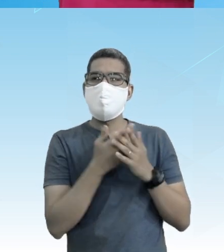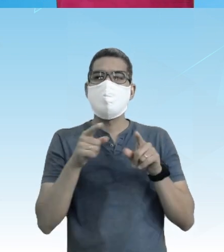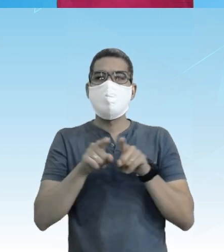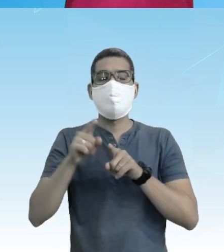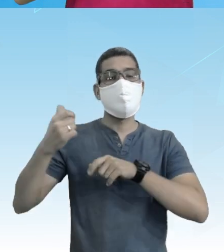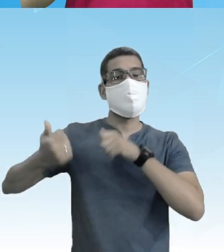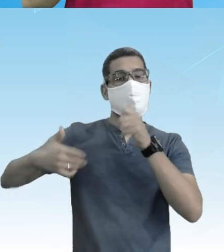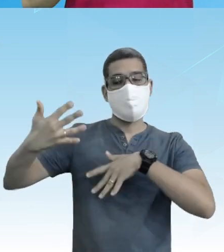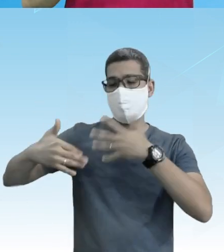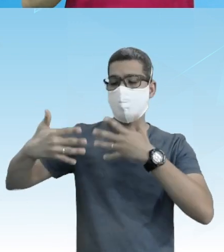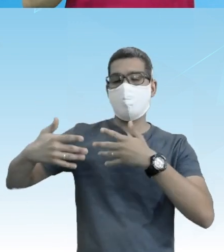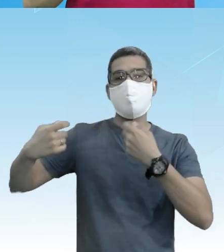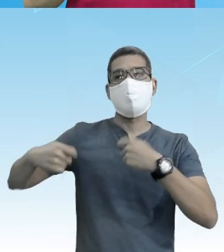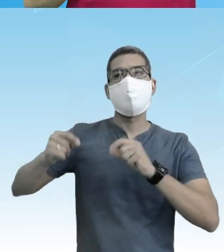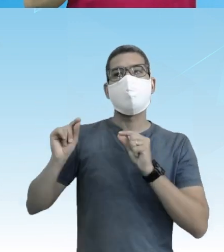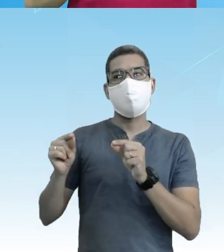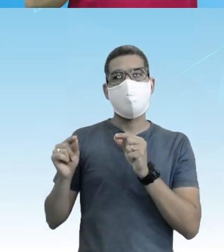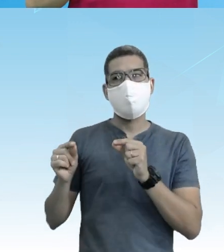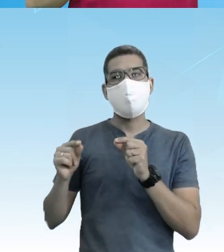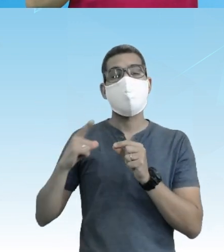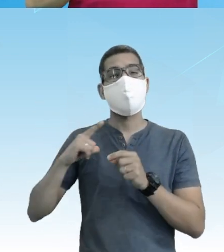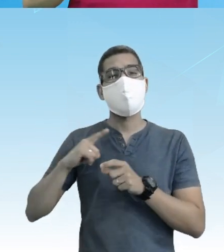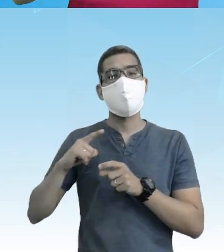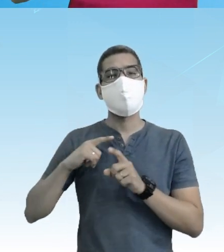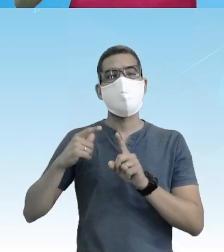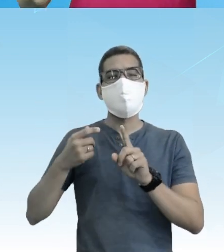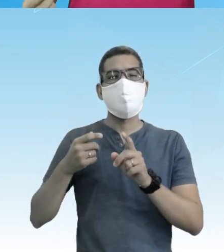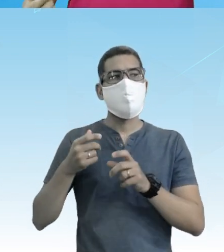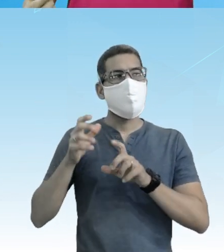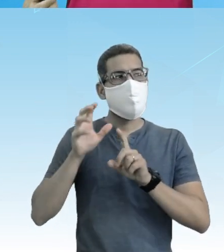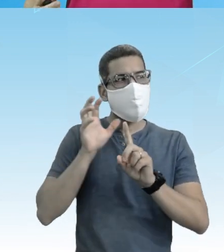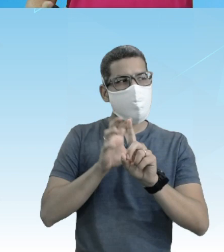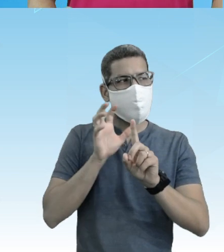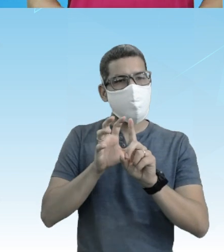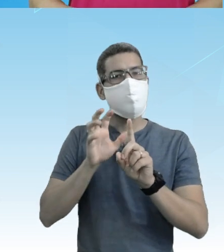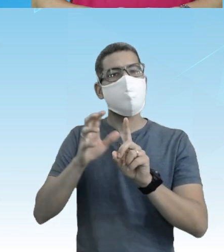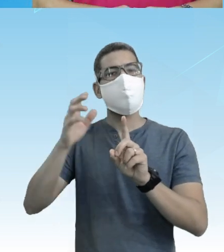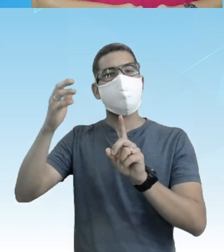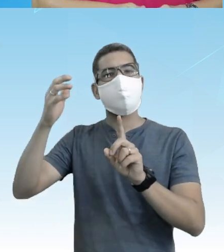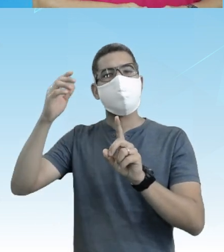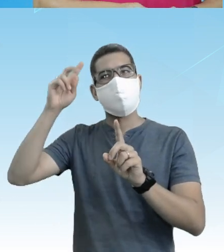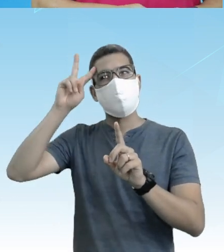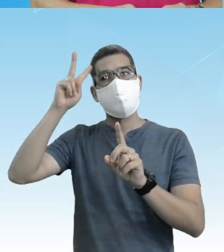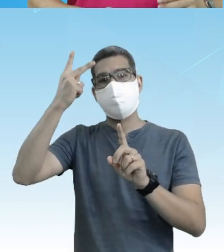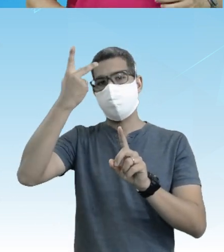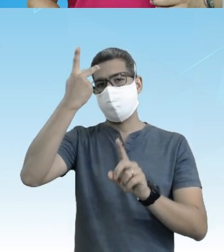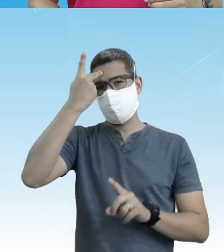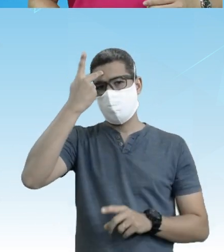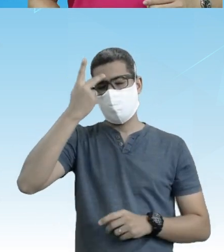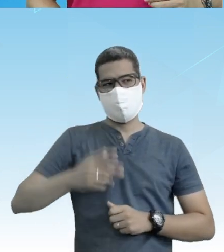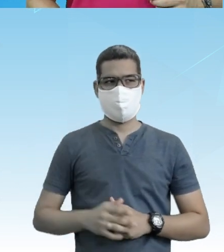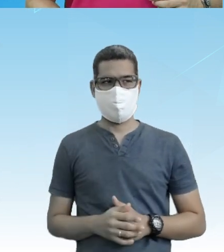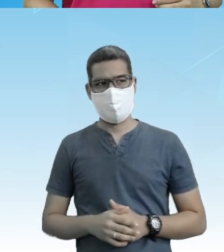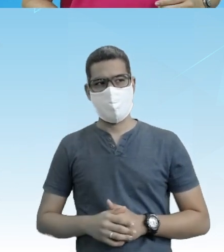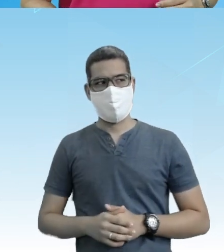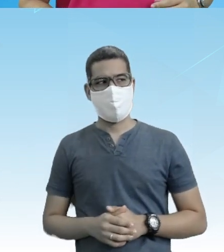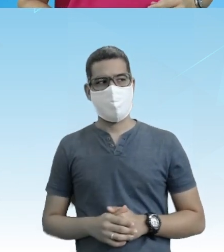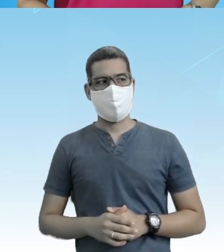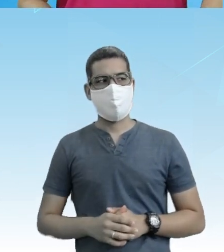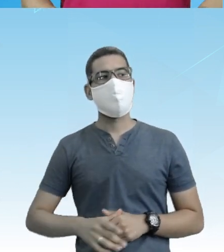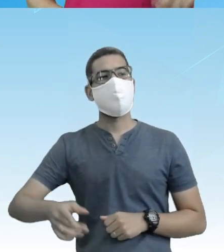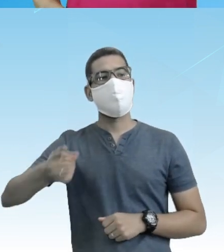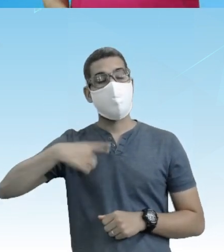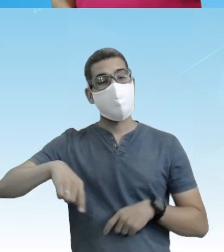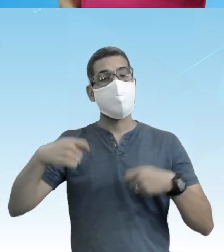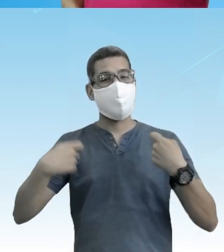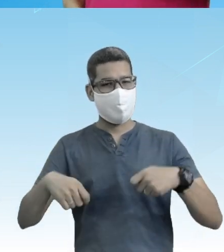argumentação tem o quê? A questão do convencimento e comprovar, certo? Então é isso aqui que nós temos que